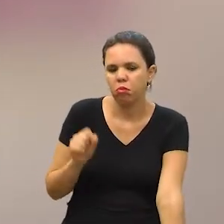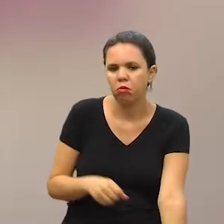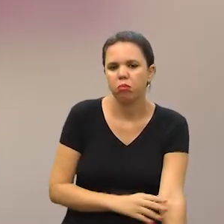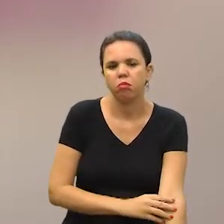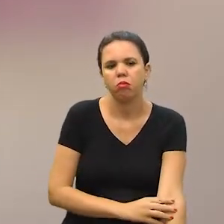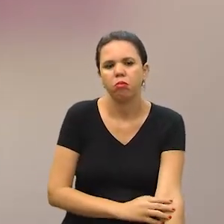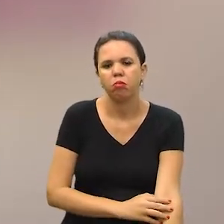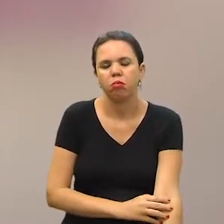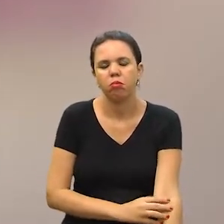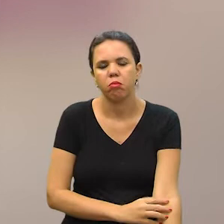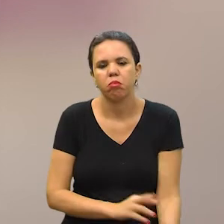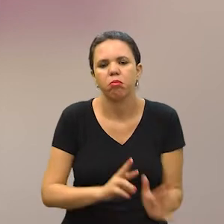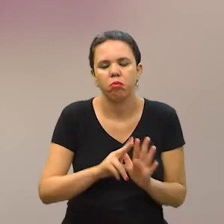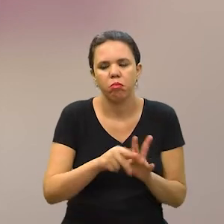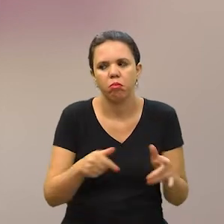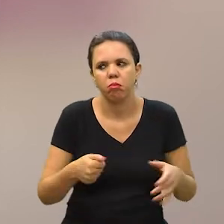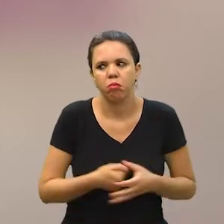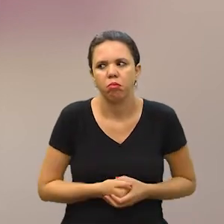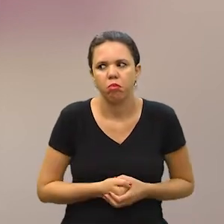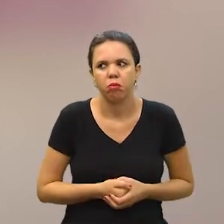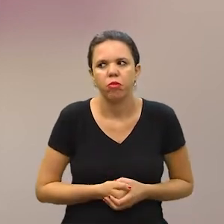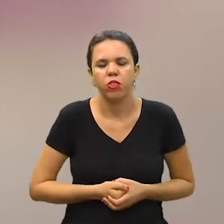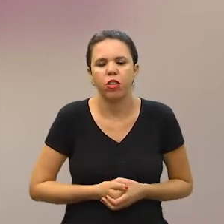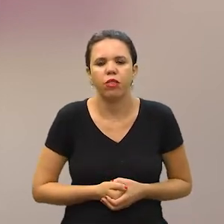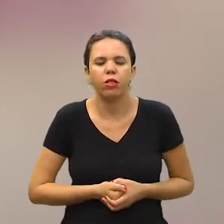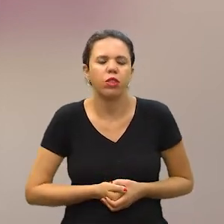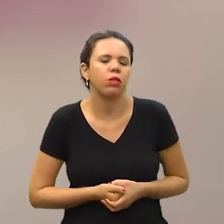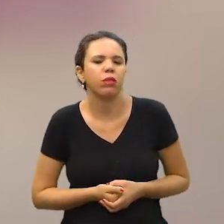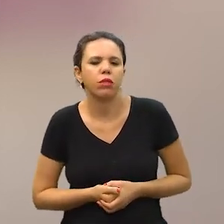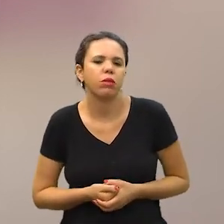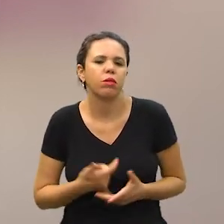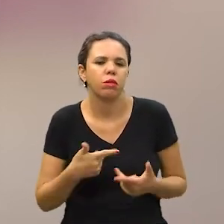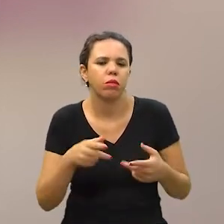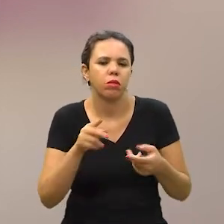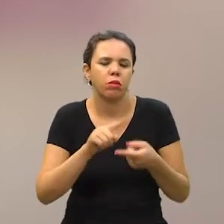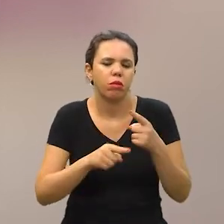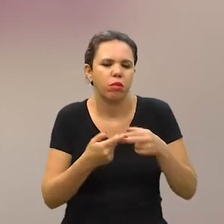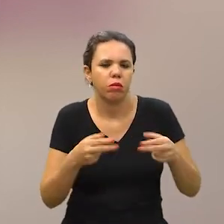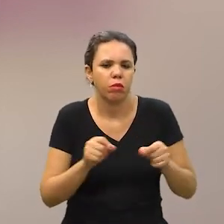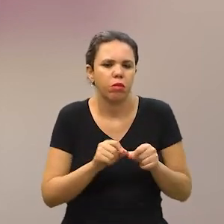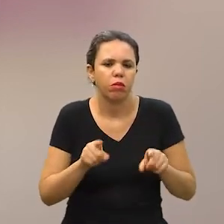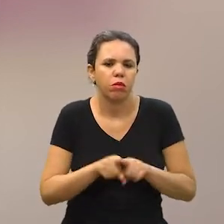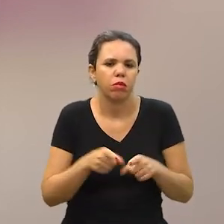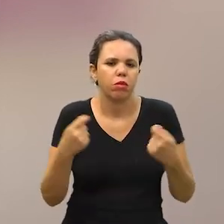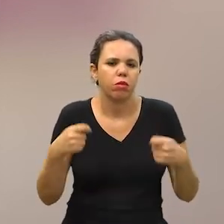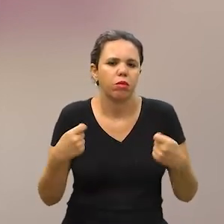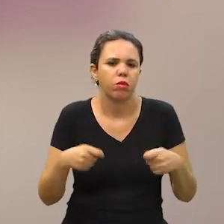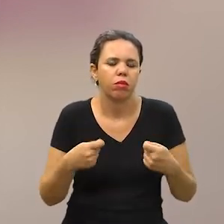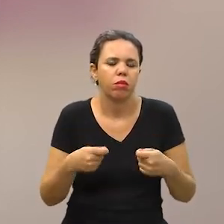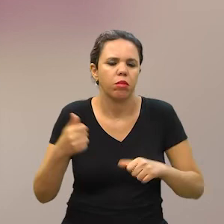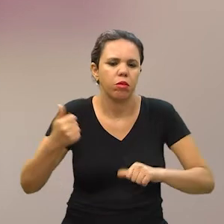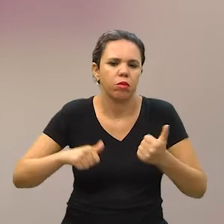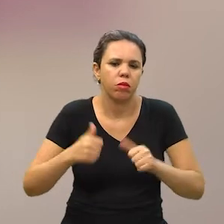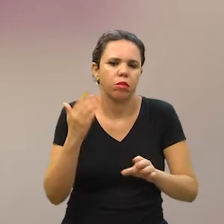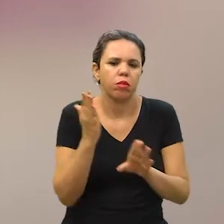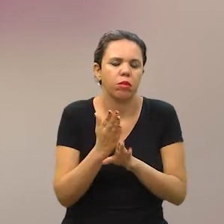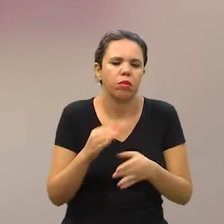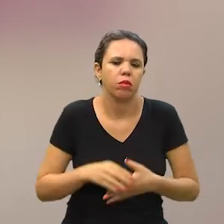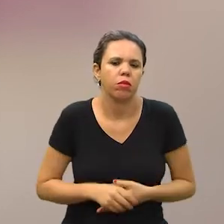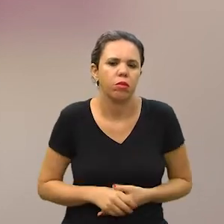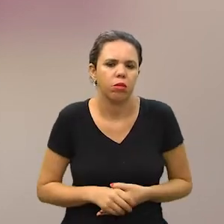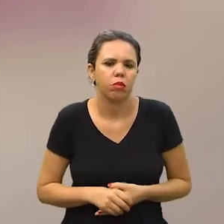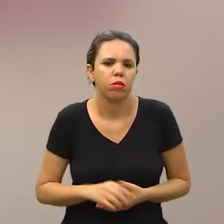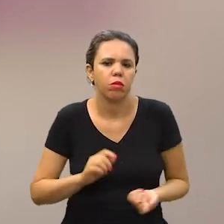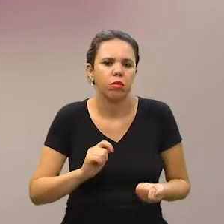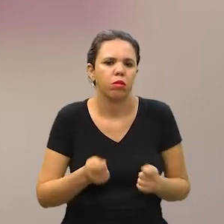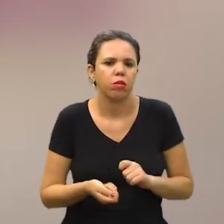sim, vários outros transtornos que se associam, sim, e que precisam ser diagnosticados